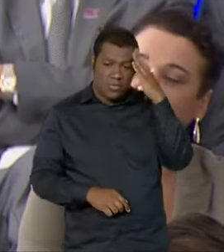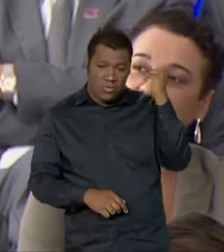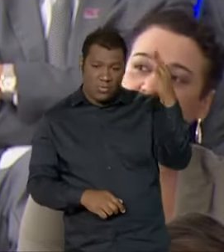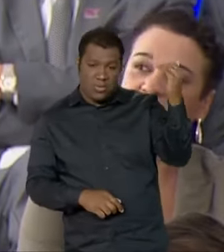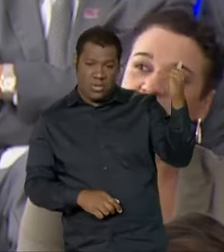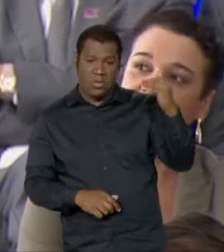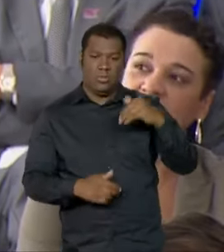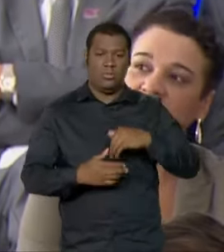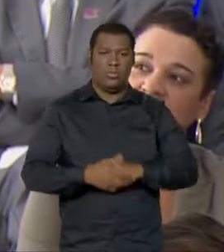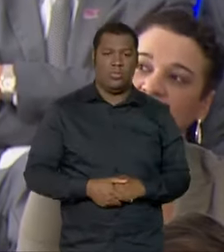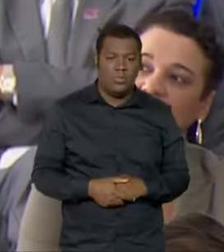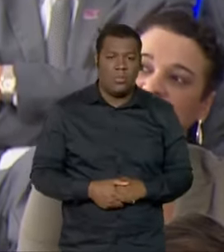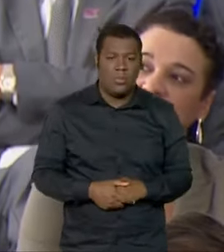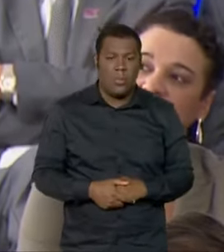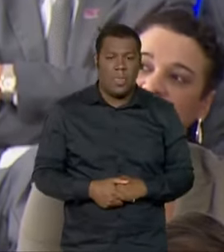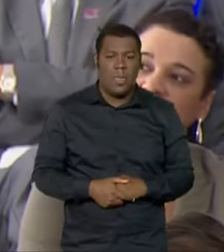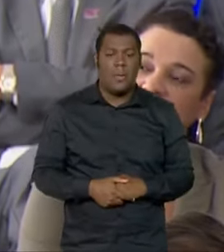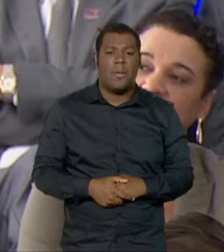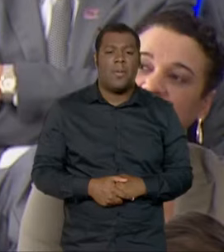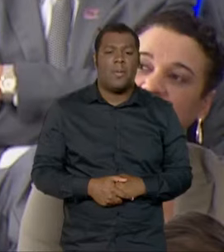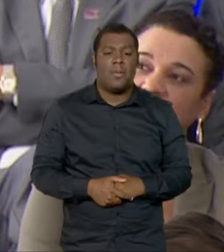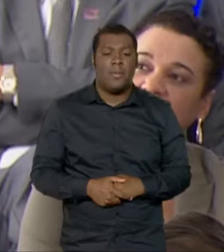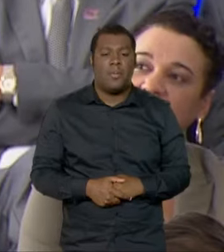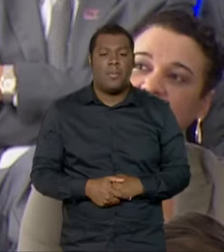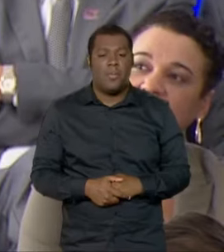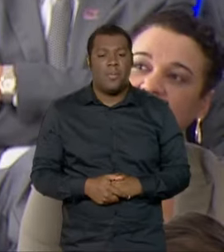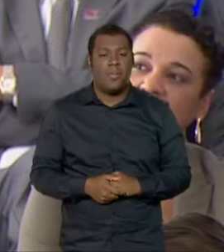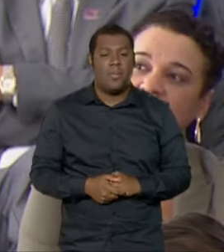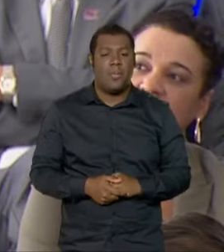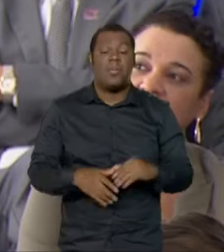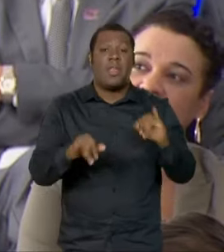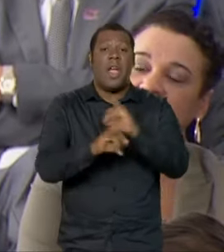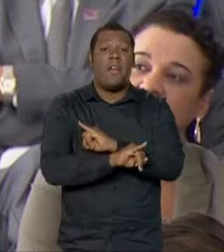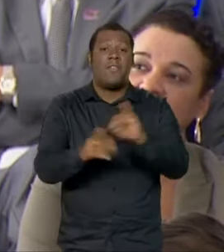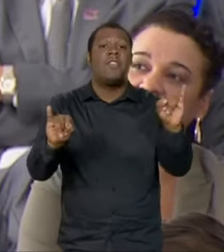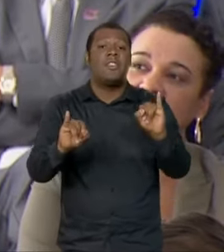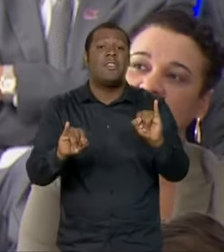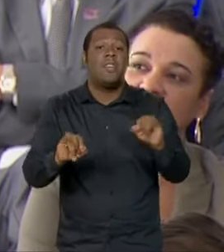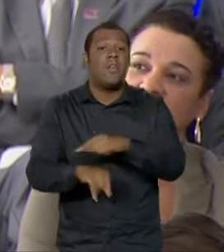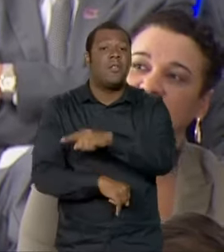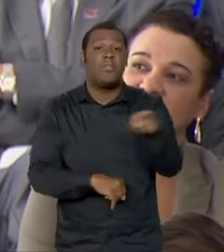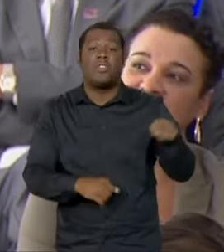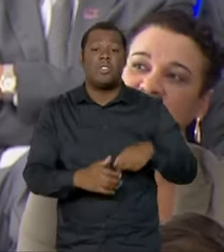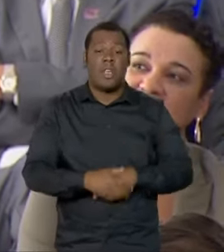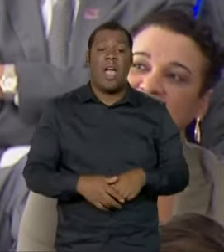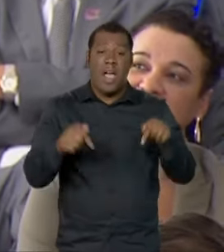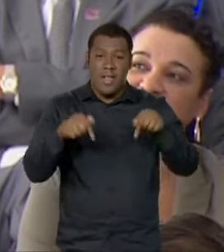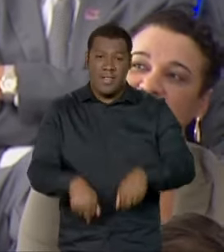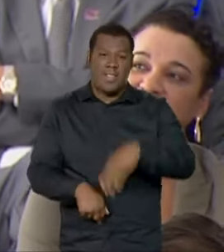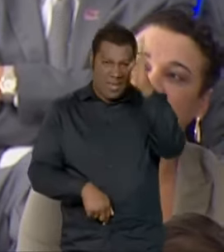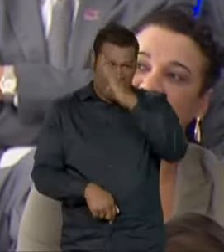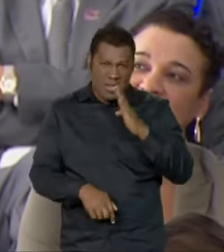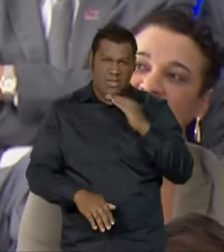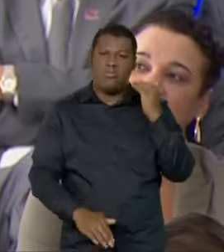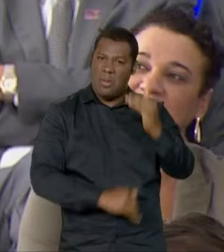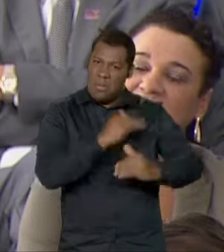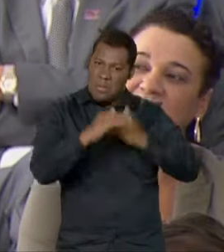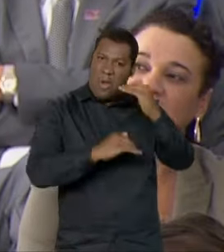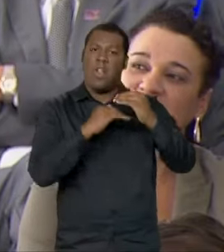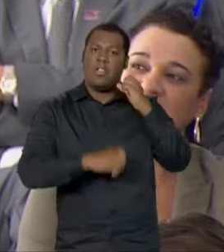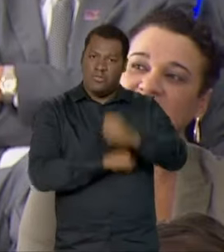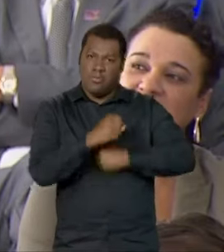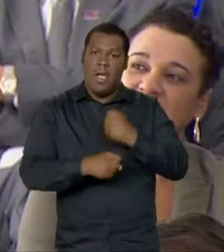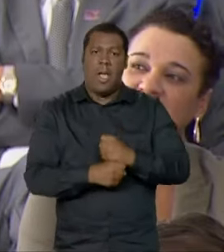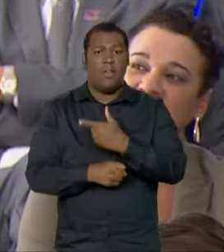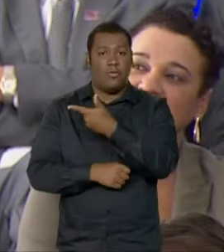está anunciando ao seu povo. Eu quero alertar aos pessimistas. Esse país vai crescer esse ano mais